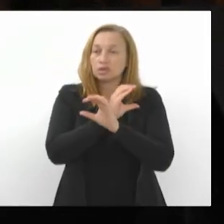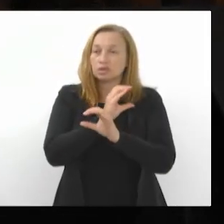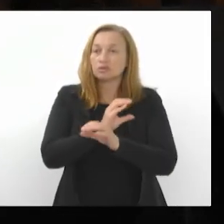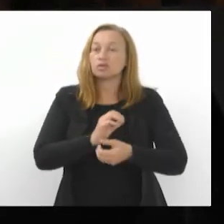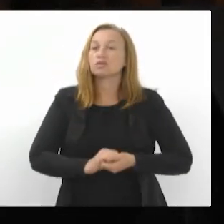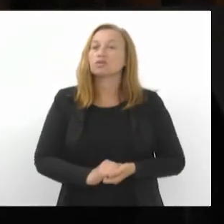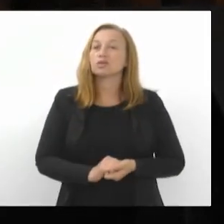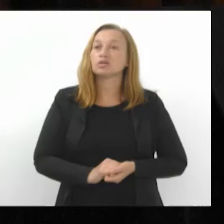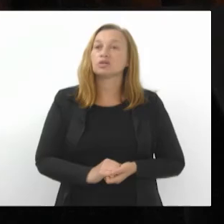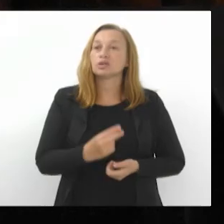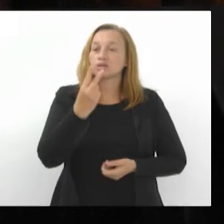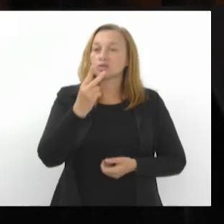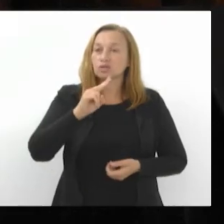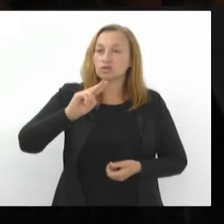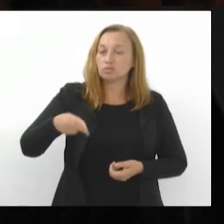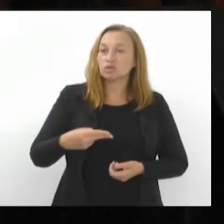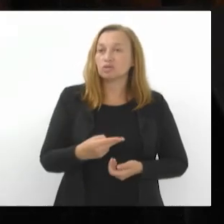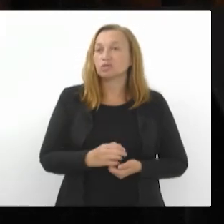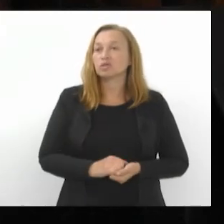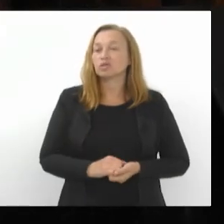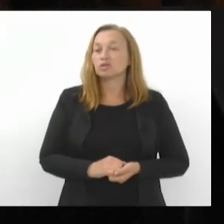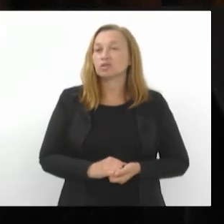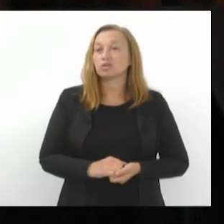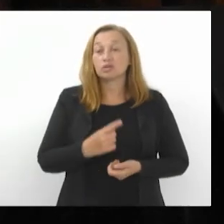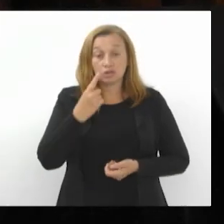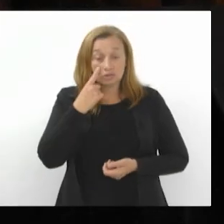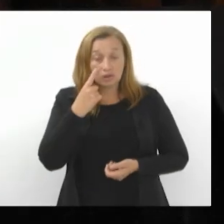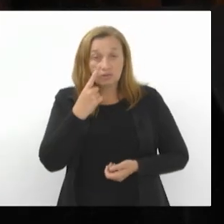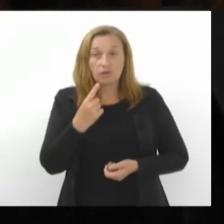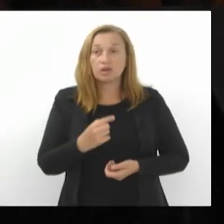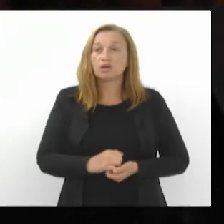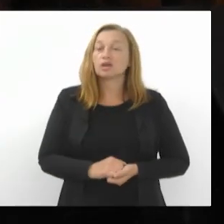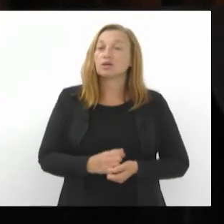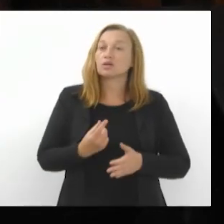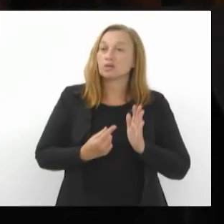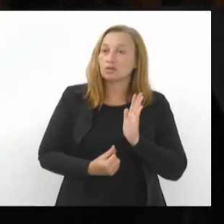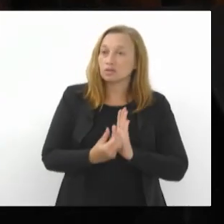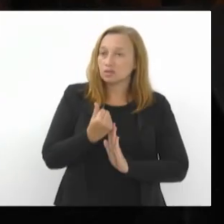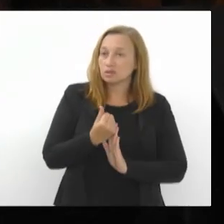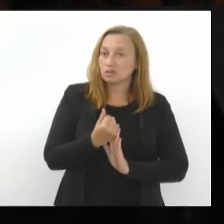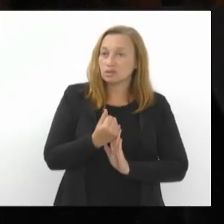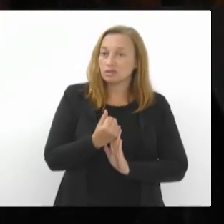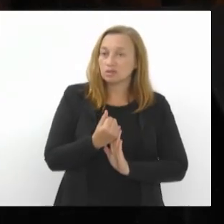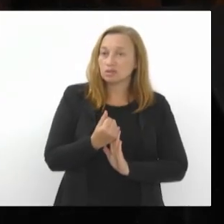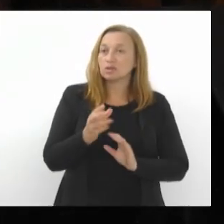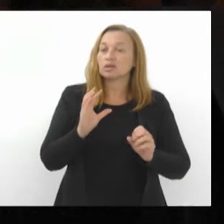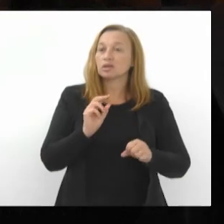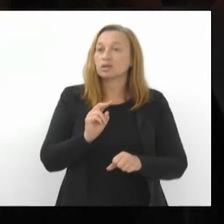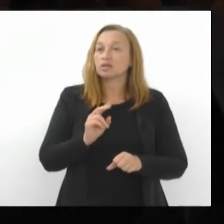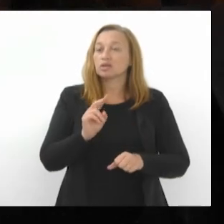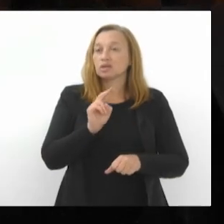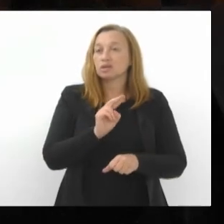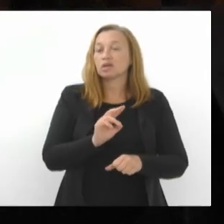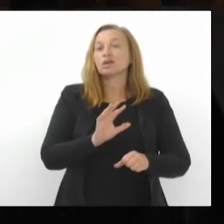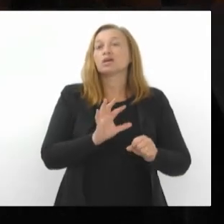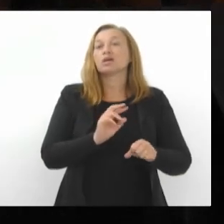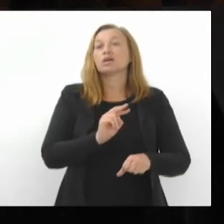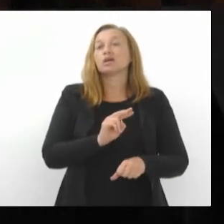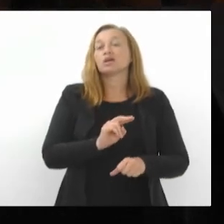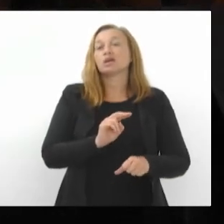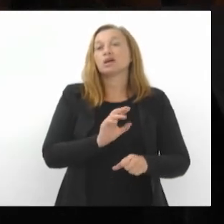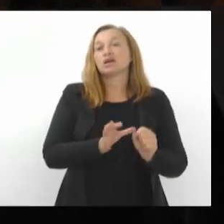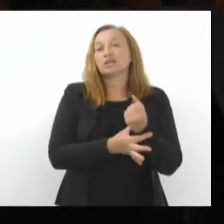seja, 2 milhões, quando a gente vai ver o orçamento para a segurança pública chegando aí a